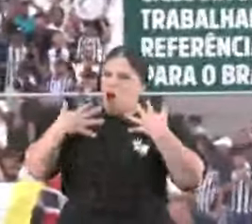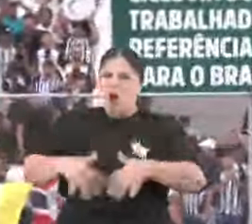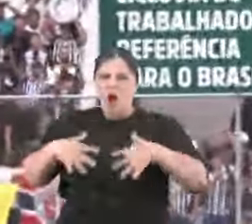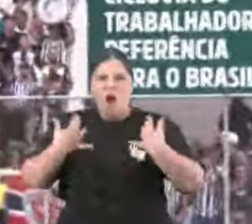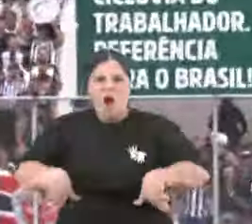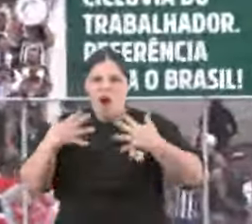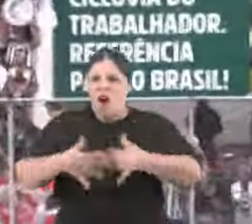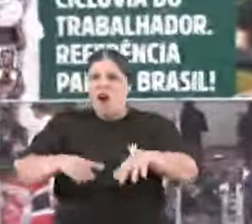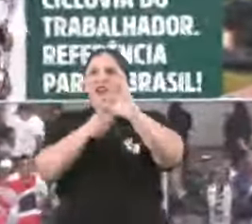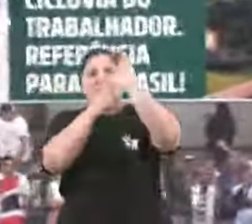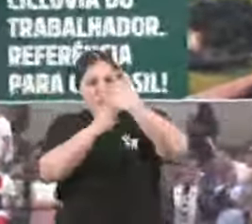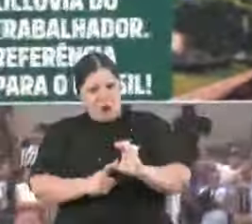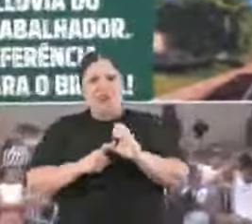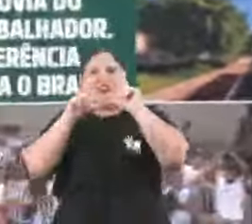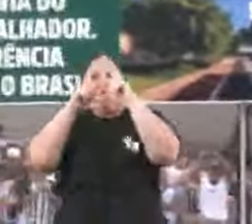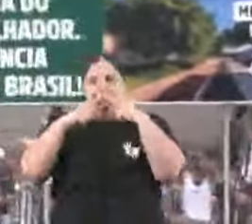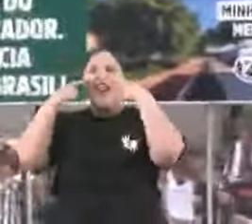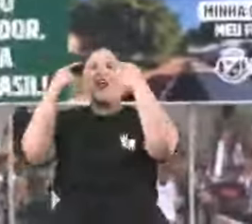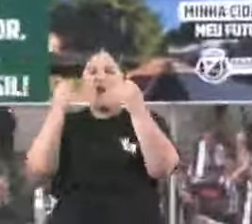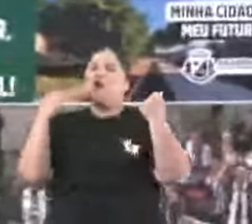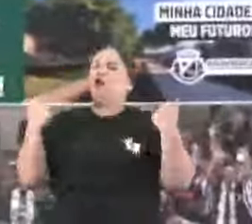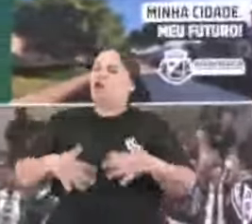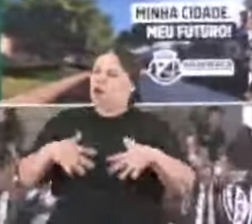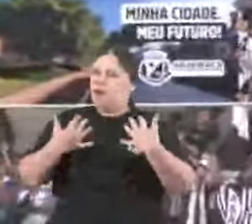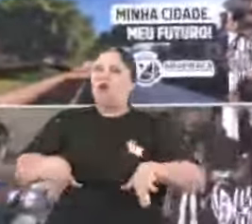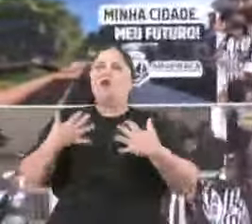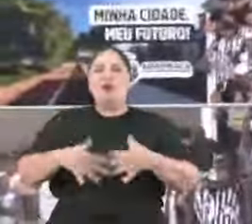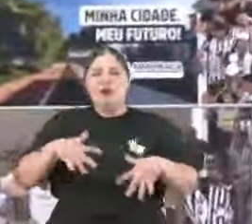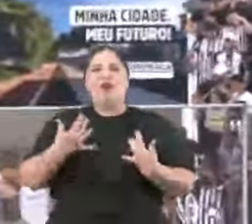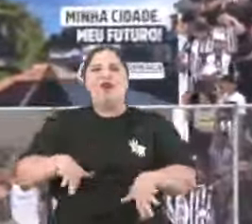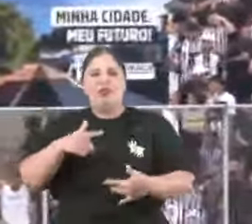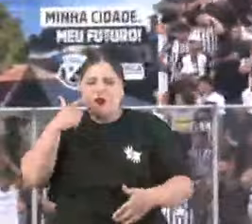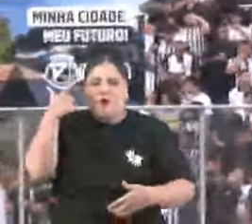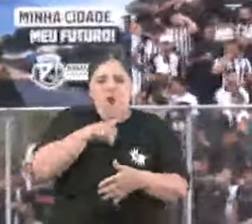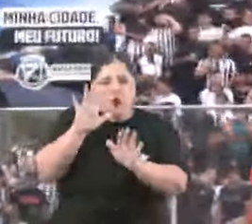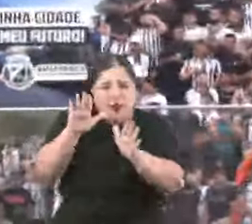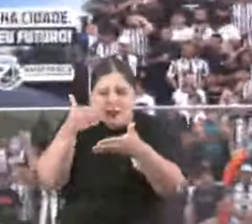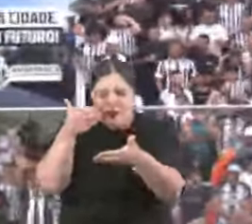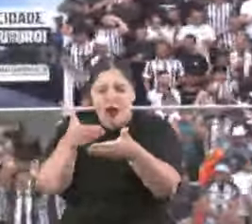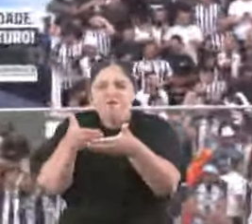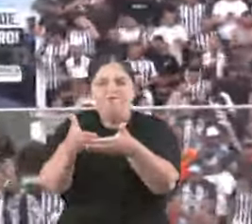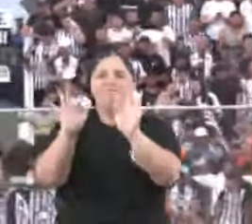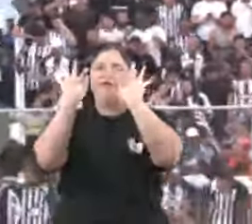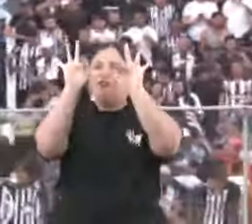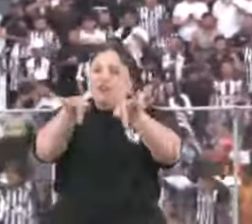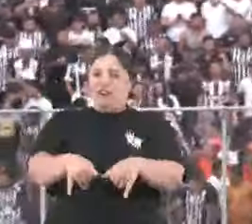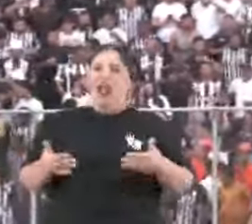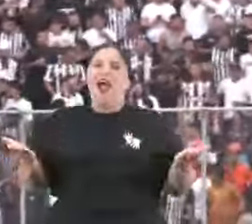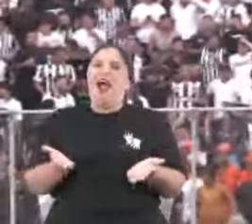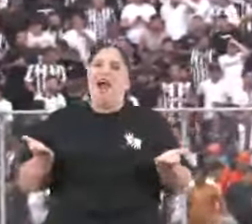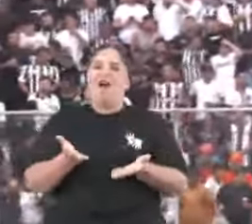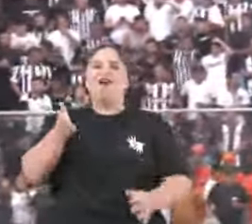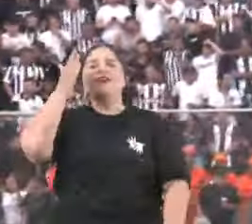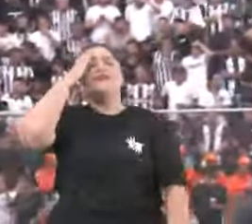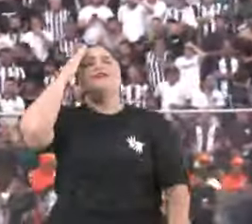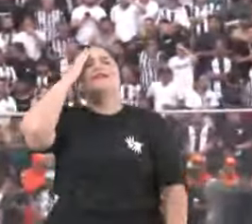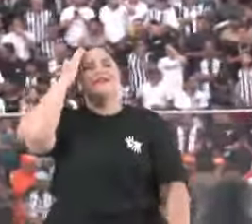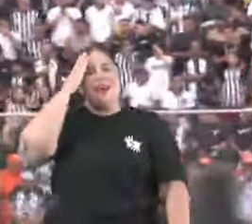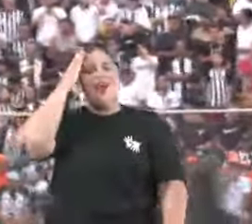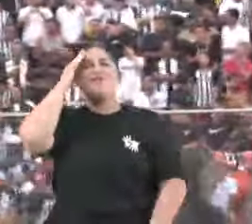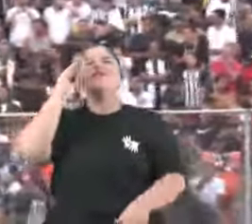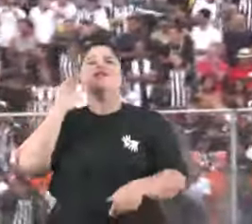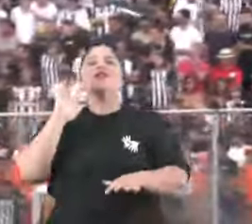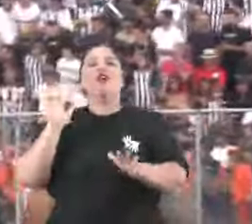É massa esse campeonato que vai chegando à reta final. Hoje conheceremos quem vai se aproximar ou